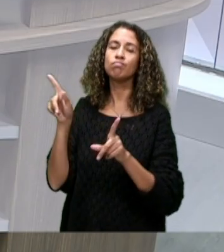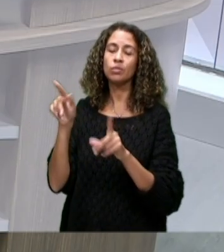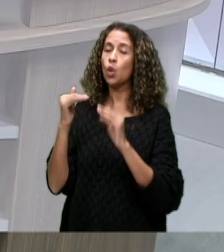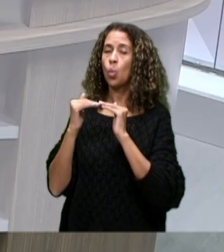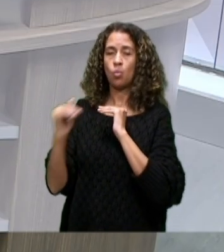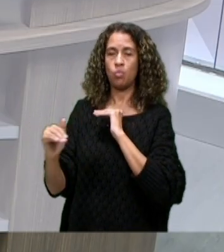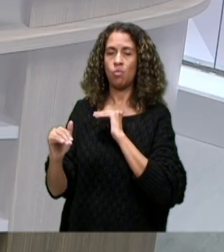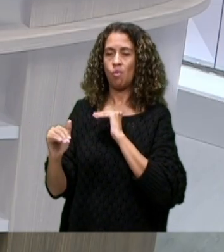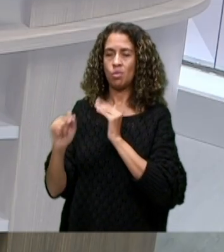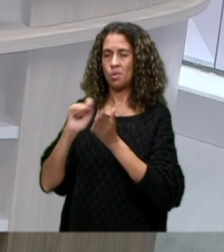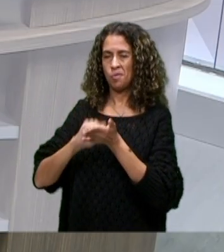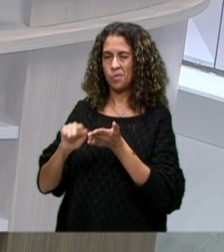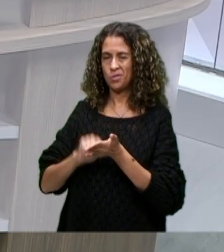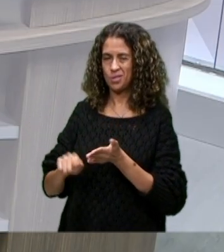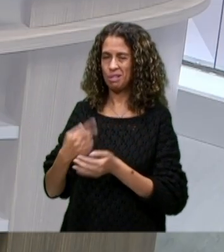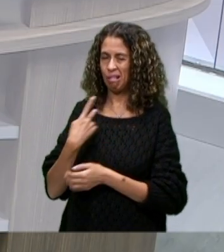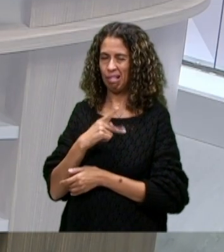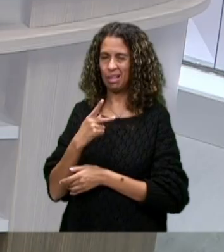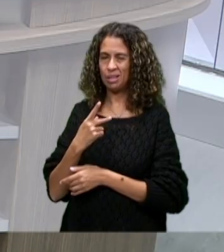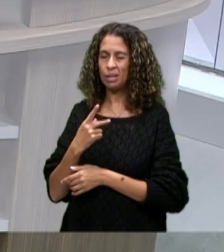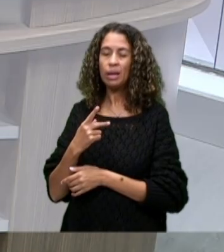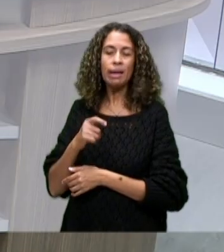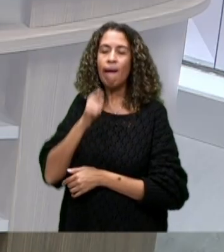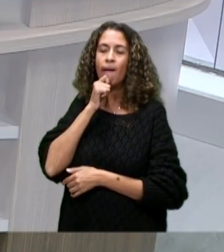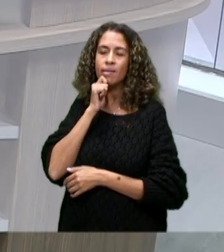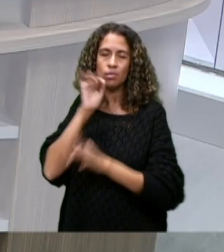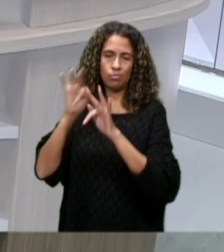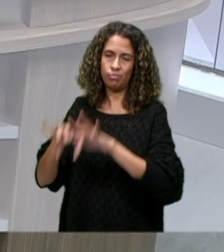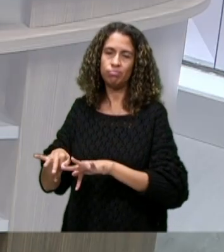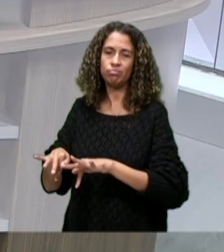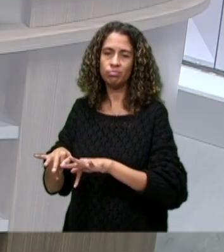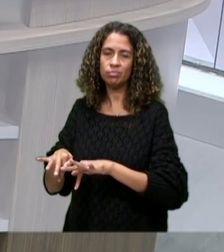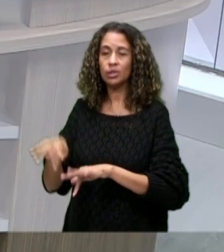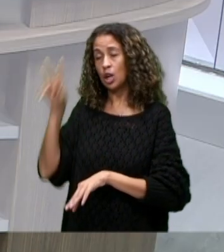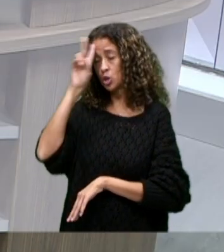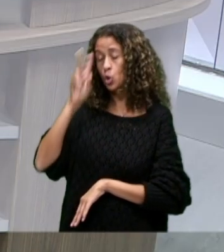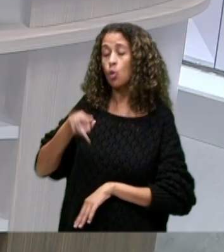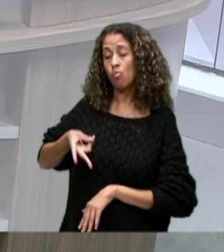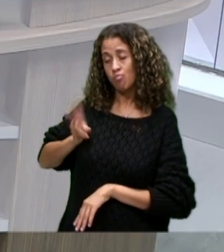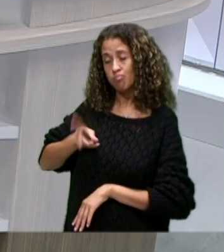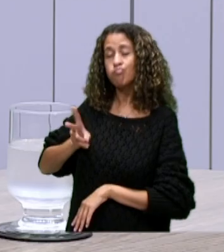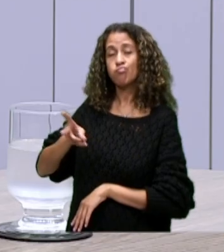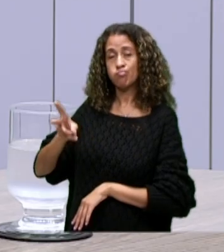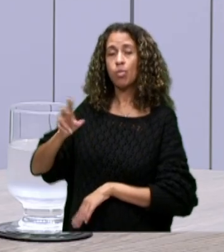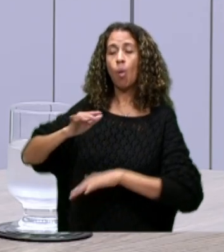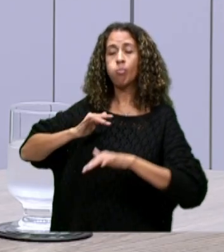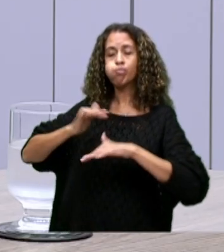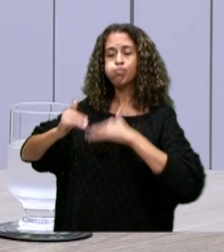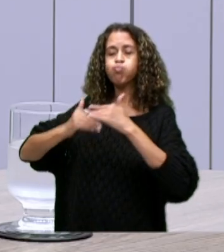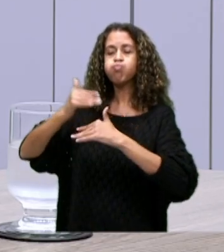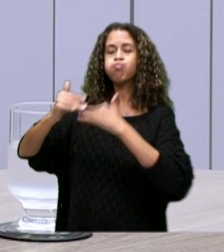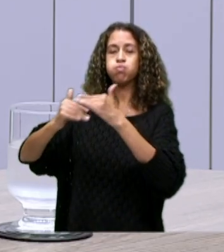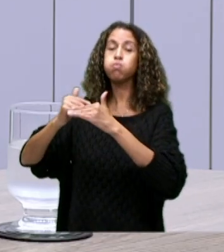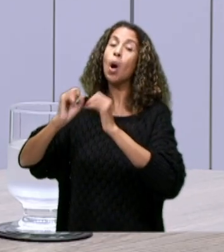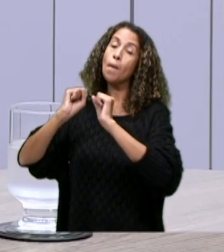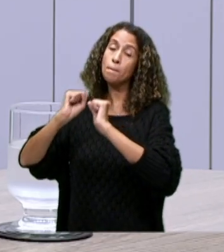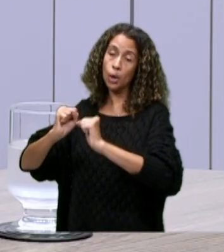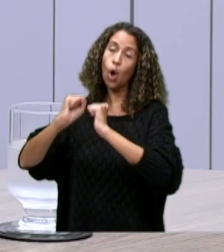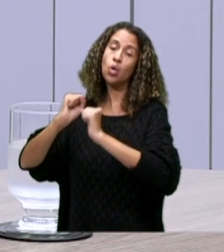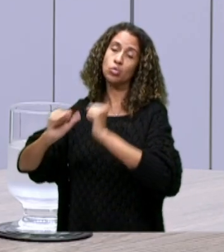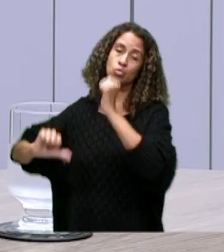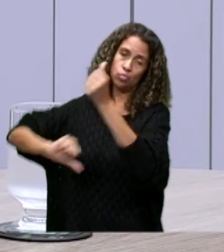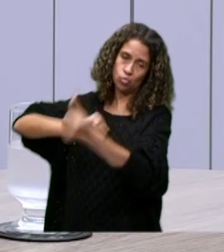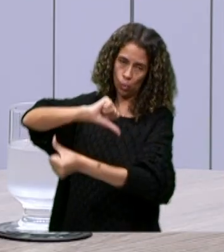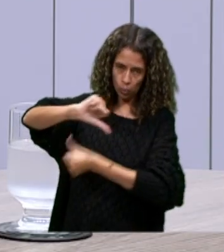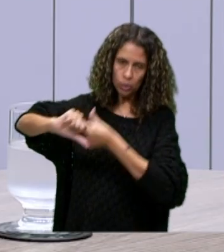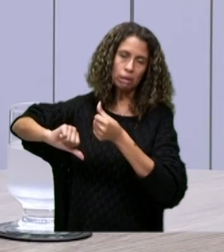discorda do que ele escreveu, que a história não acabou ainda, que a história continua se movimentando e pode acontecer